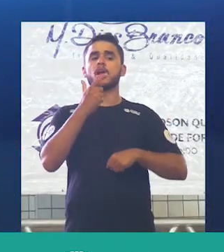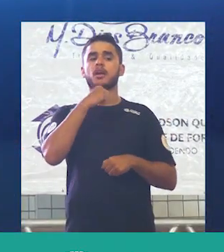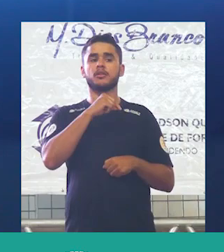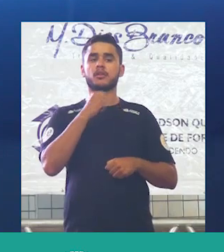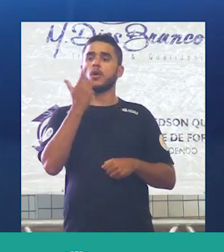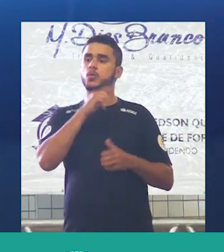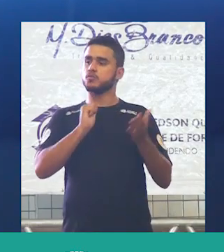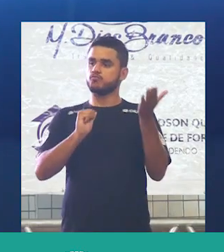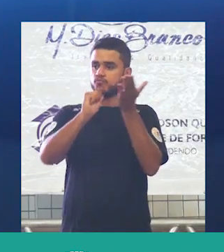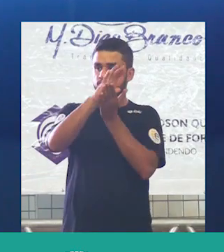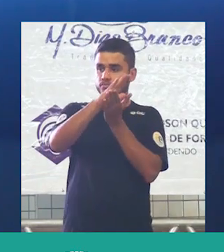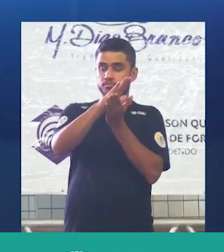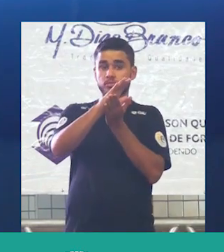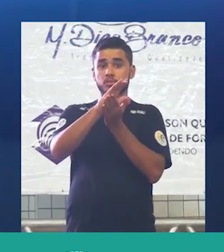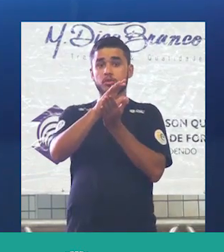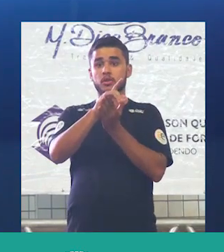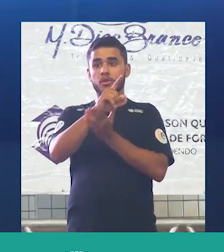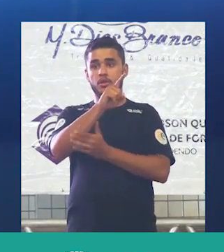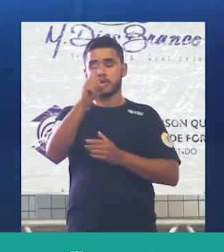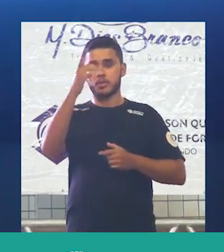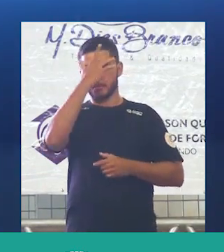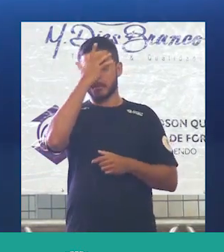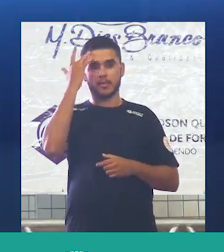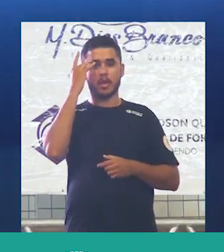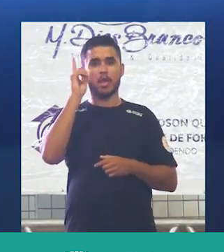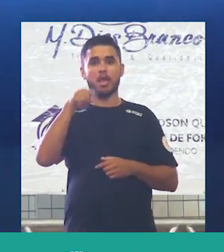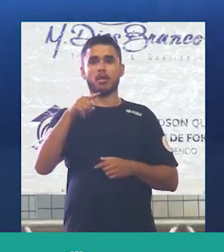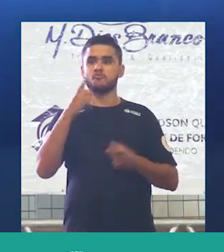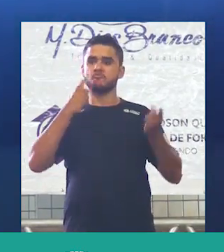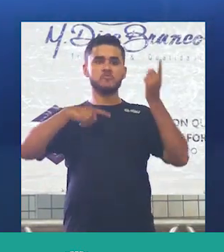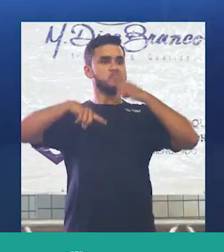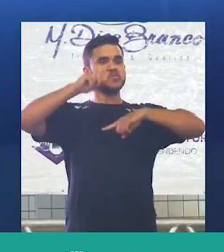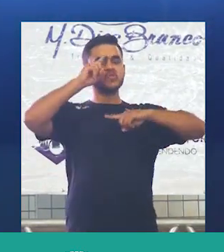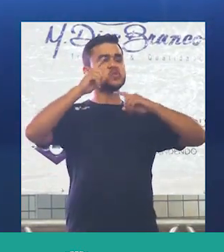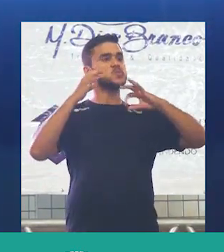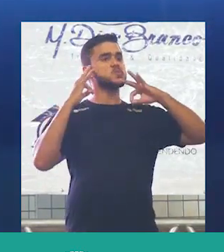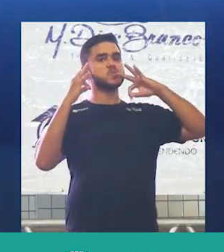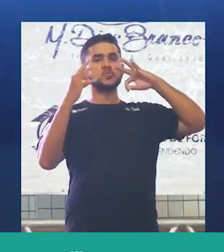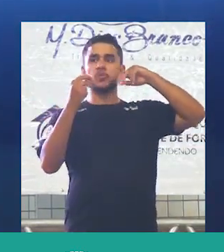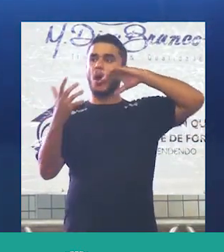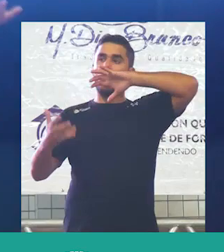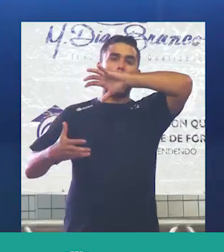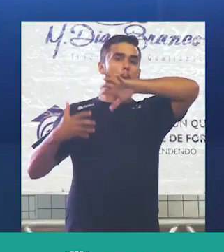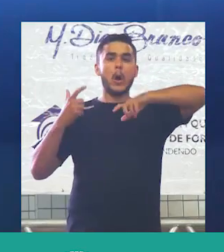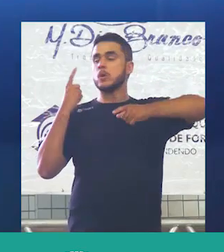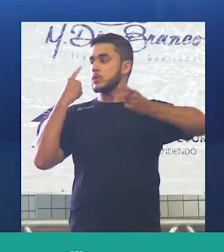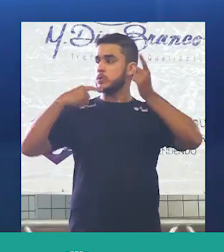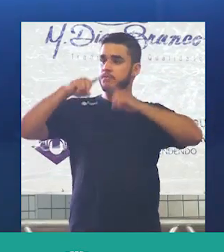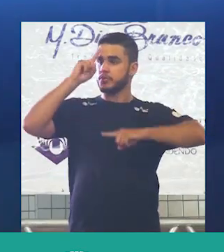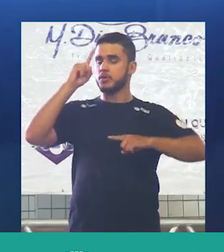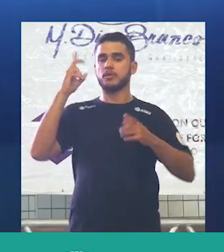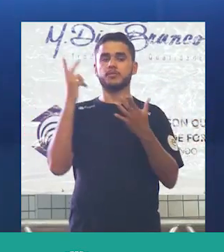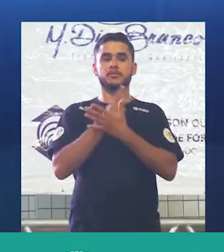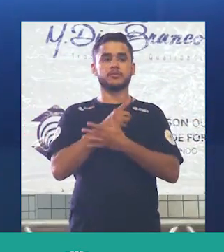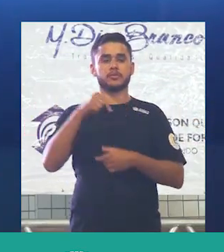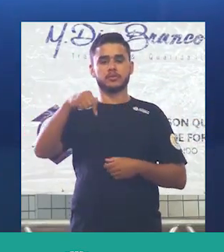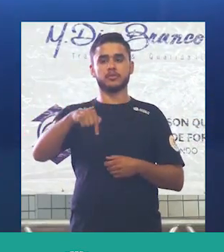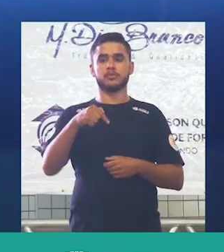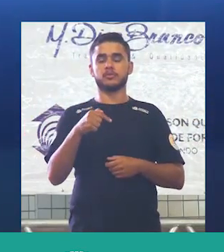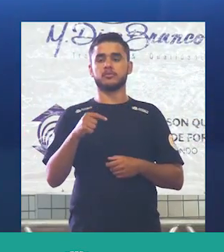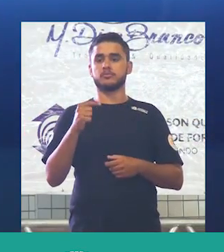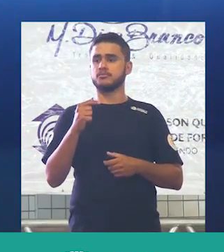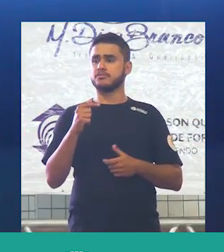de um golpe, que o povo tem mania de chamar de revolução. Aqui no Brasil, todo o povo chama de revolução, né? Nunca teve